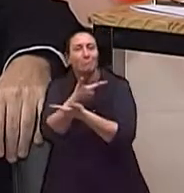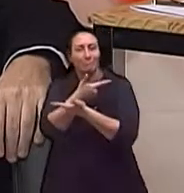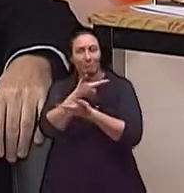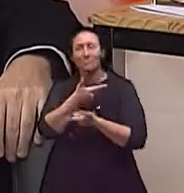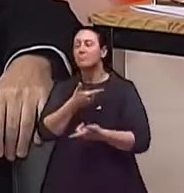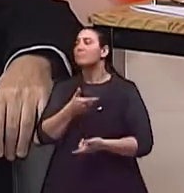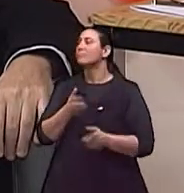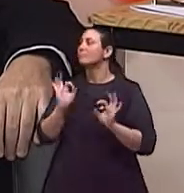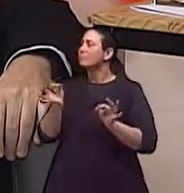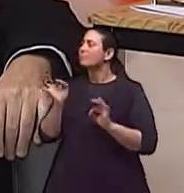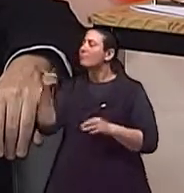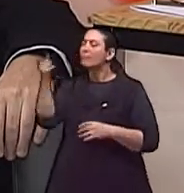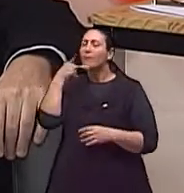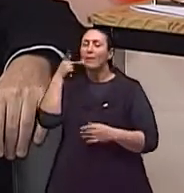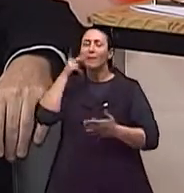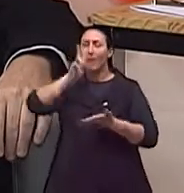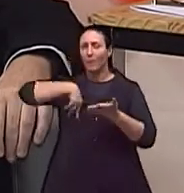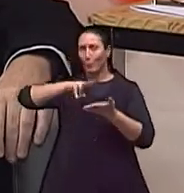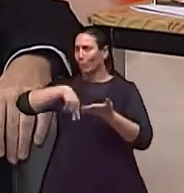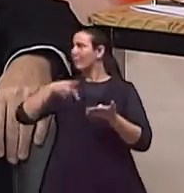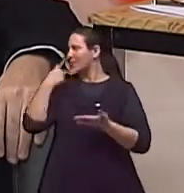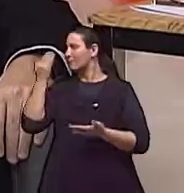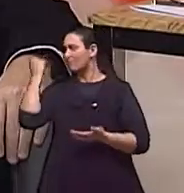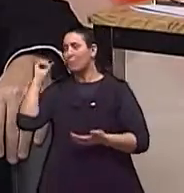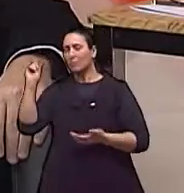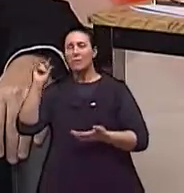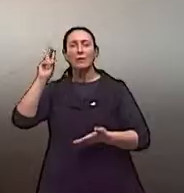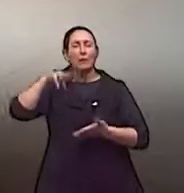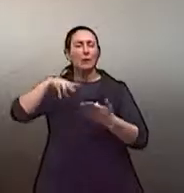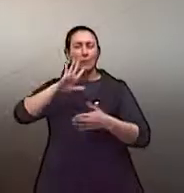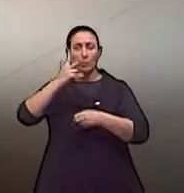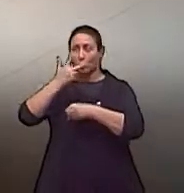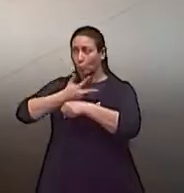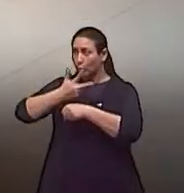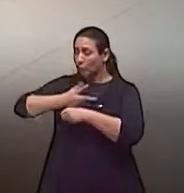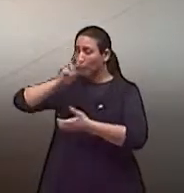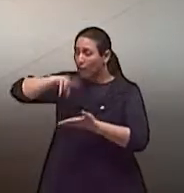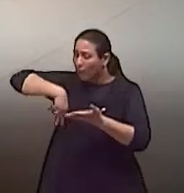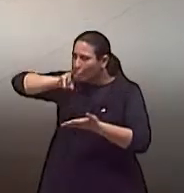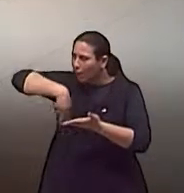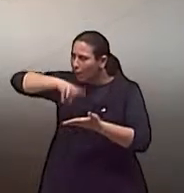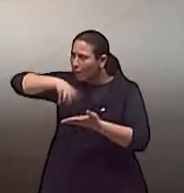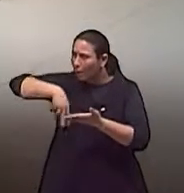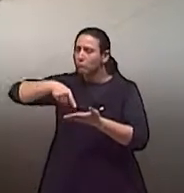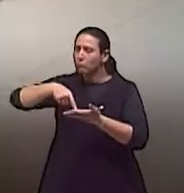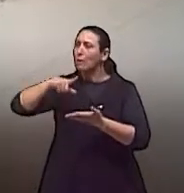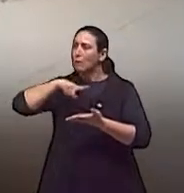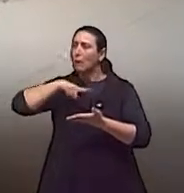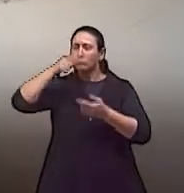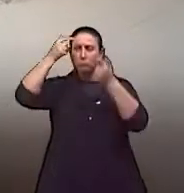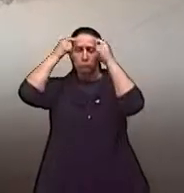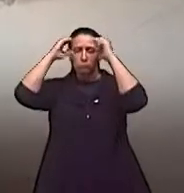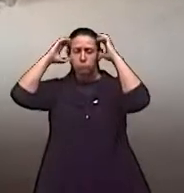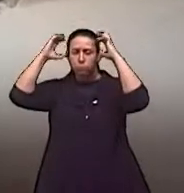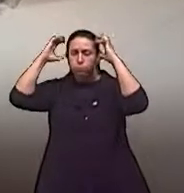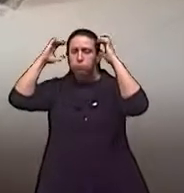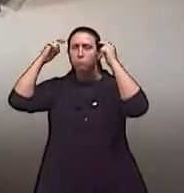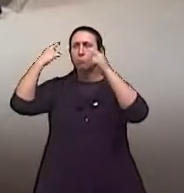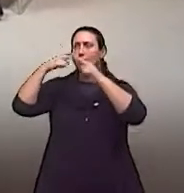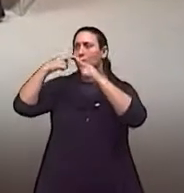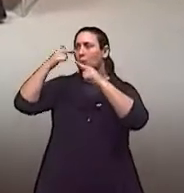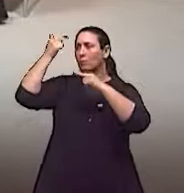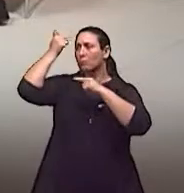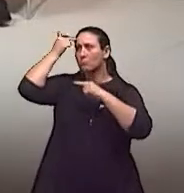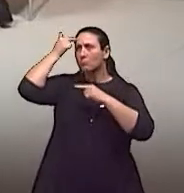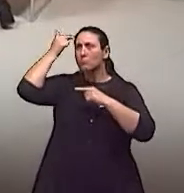porque há tempo atrás até se falava mais nisso né idoso que lê se preserva de doença mental o